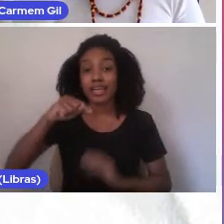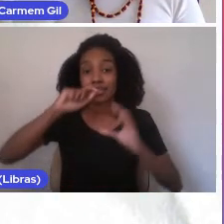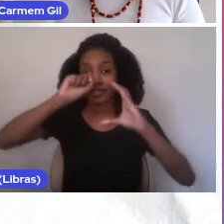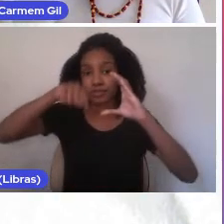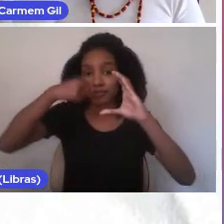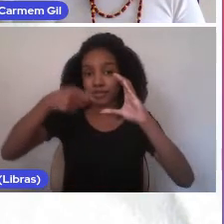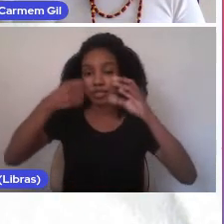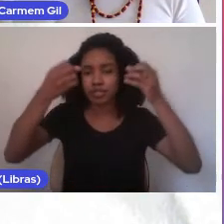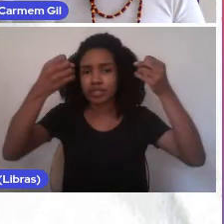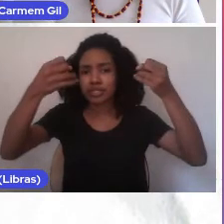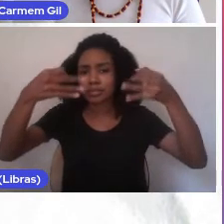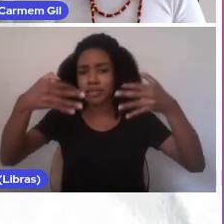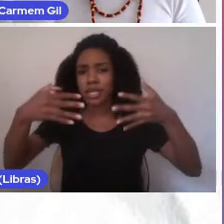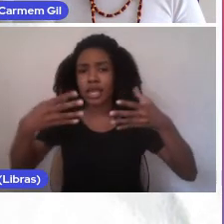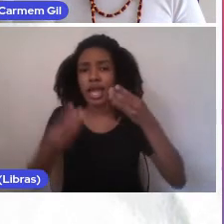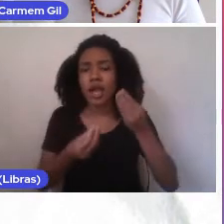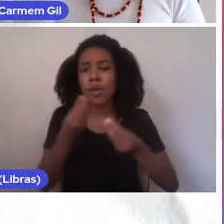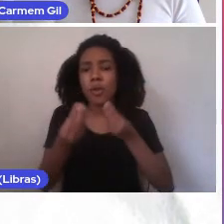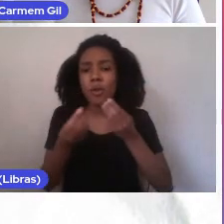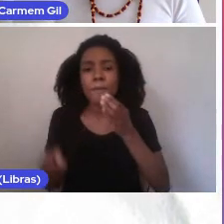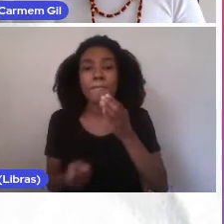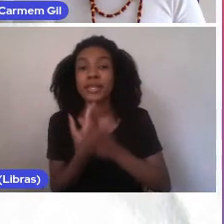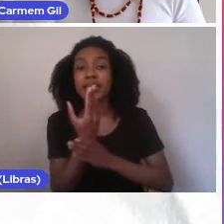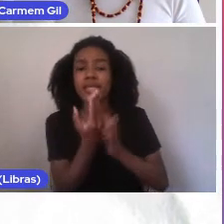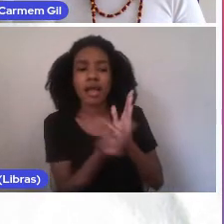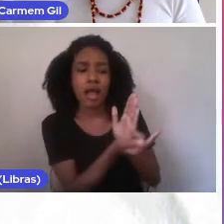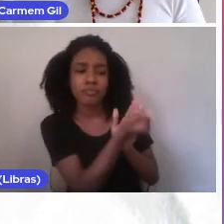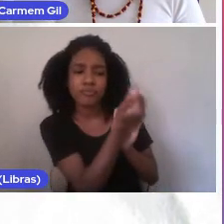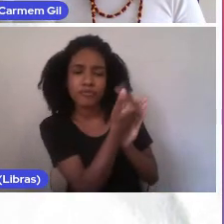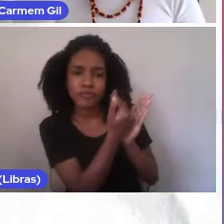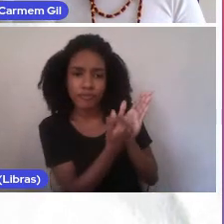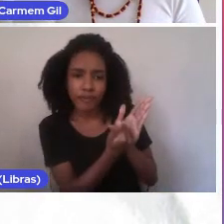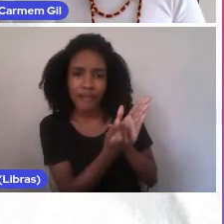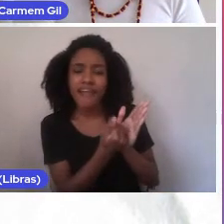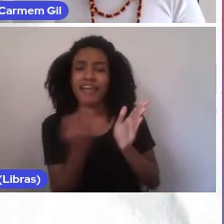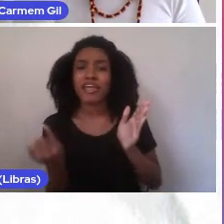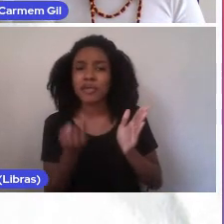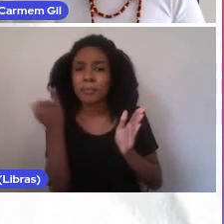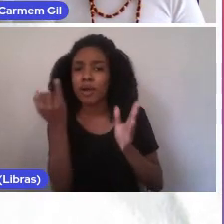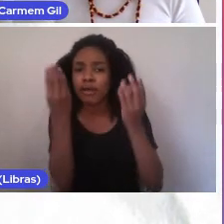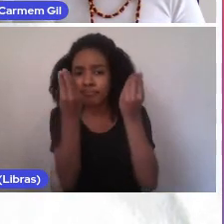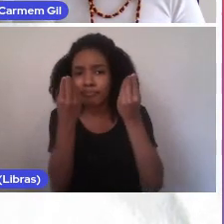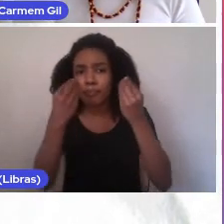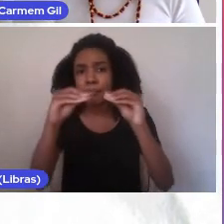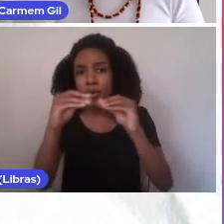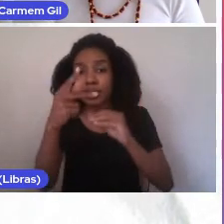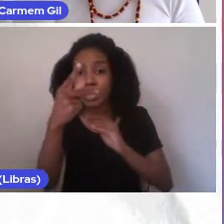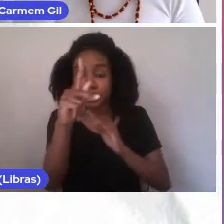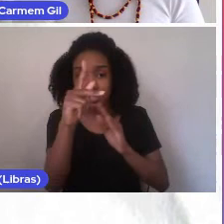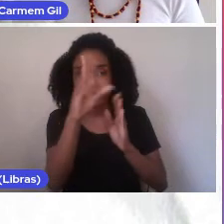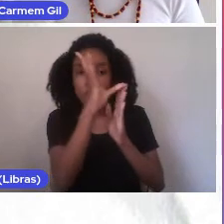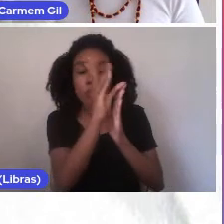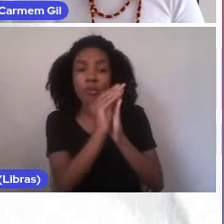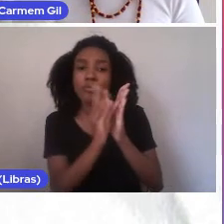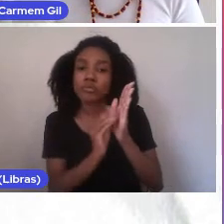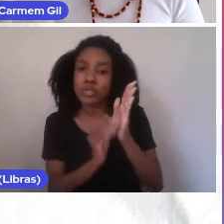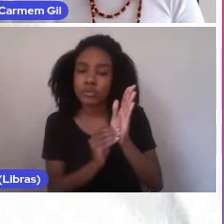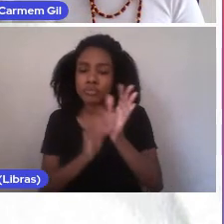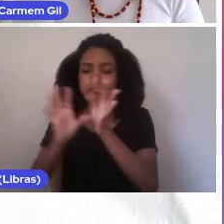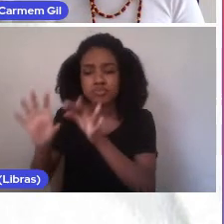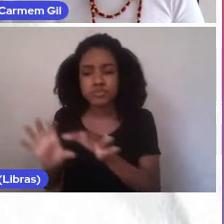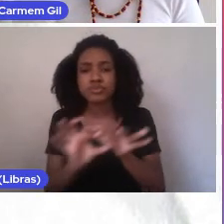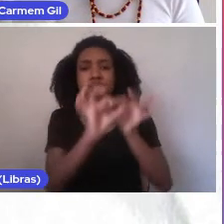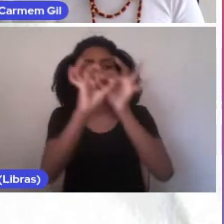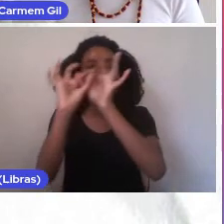a coloque no seu material, porque ela fortalece o coletivo e todas e todos e todes envolvidos